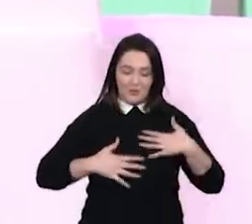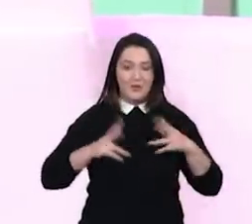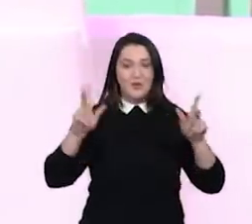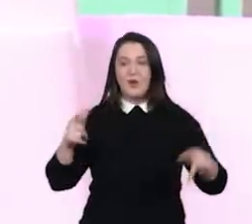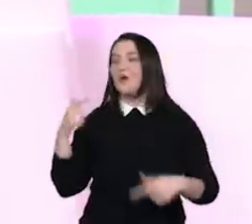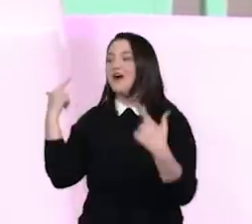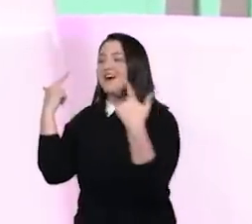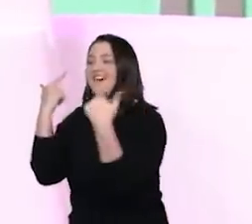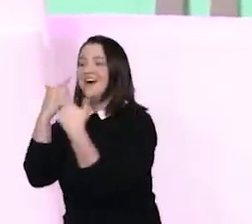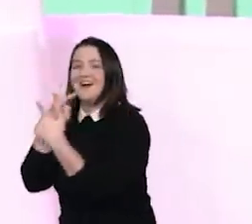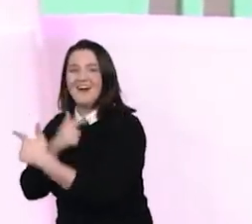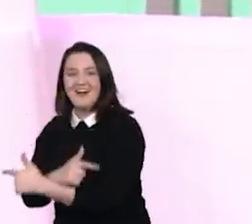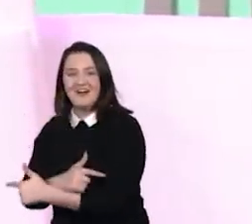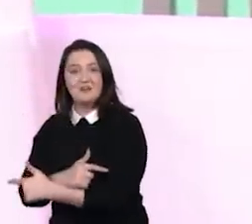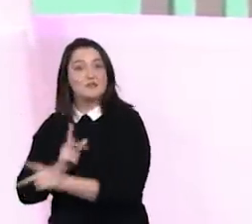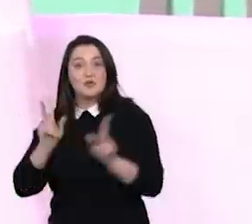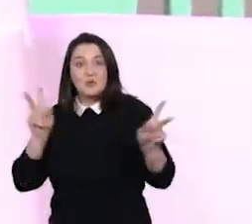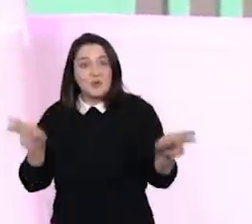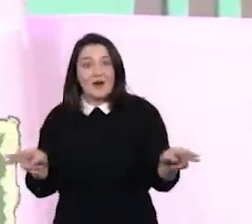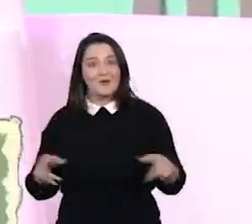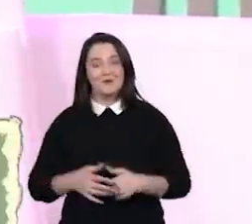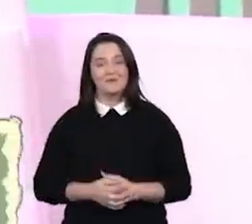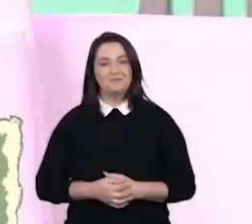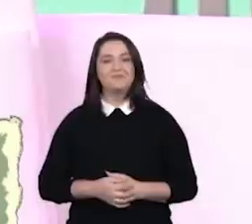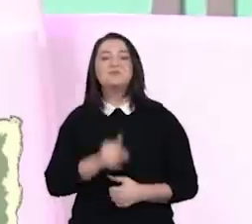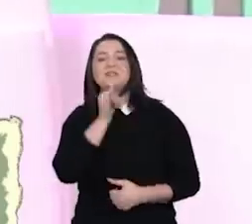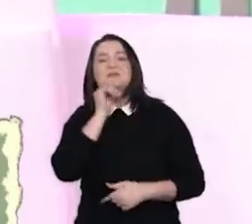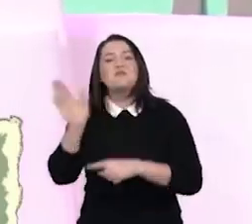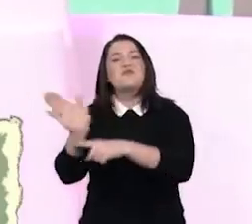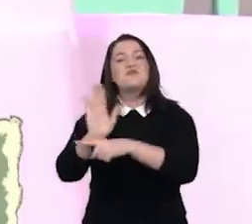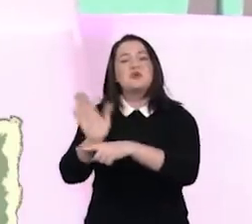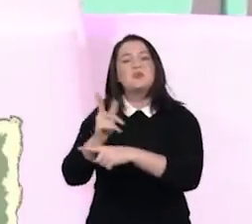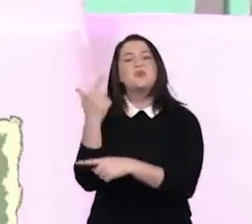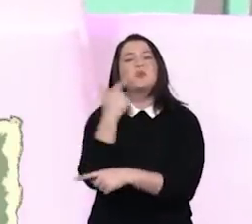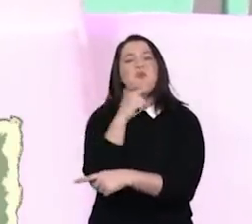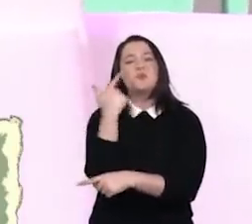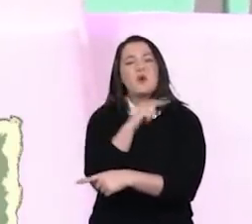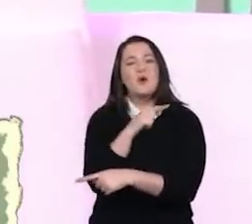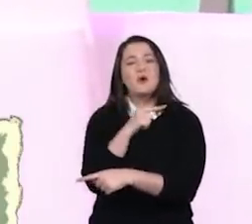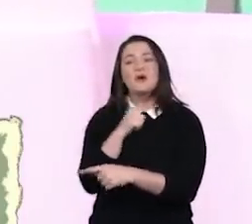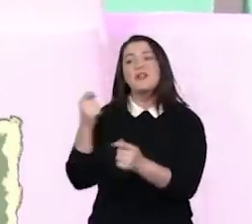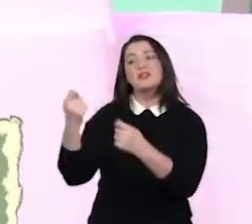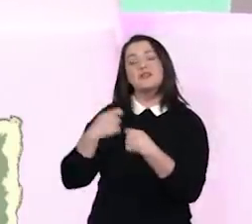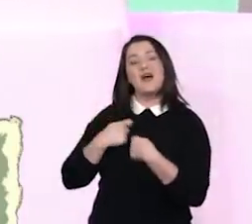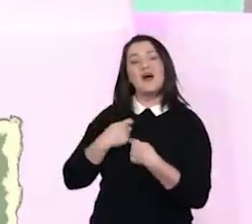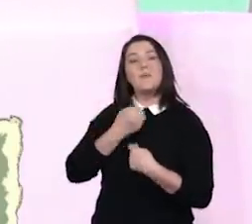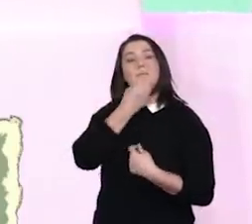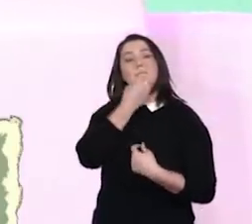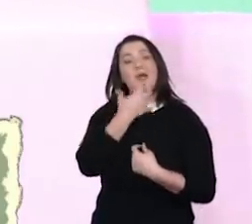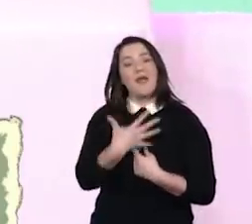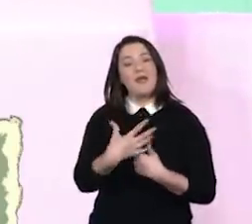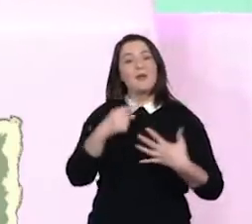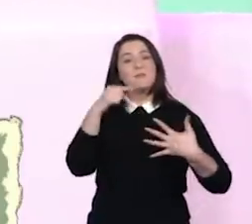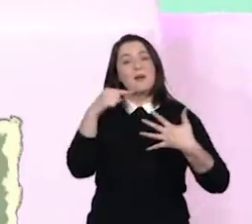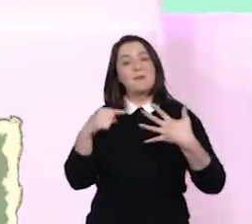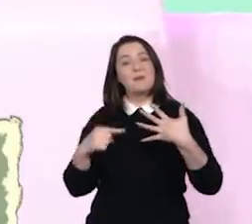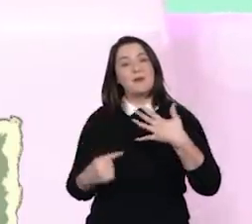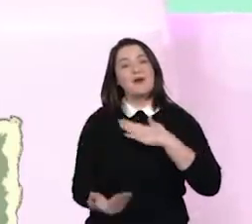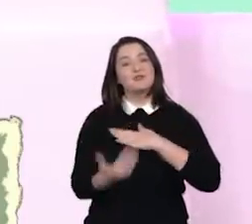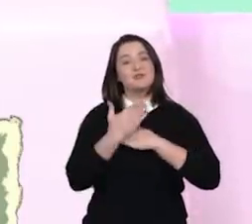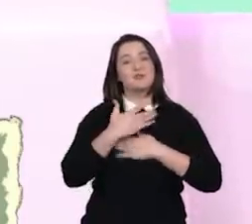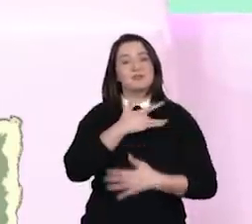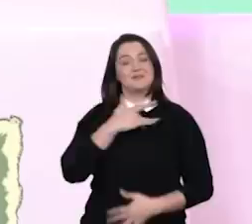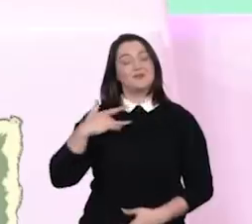você assiste até mesmo um filme de humor, isso pode trazer muitos benefícios para a sua